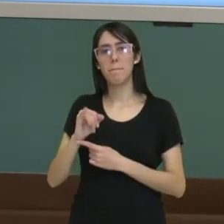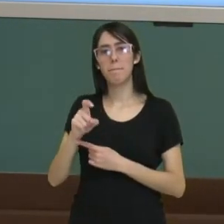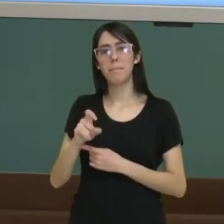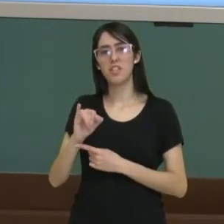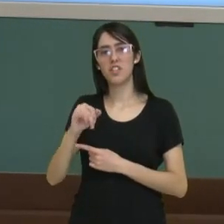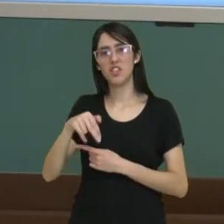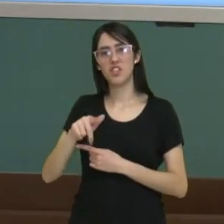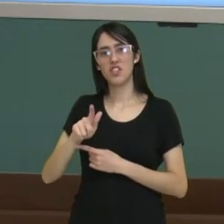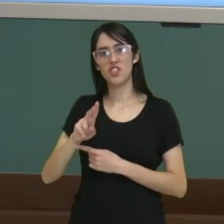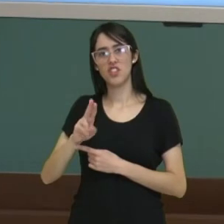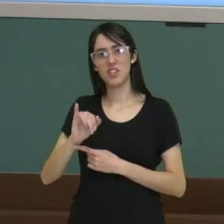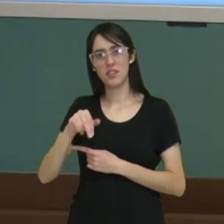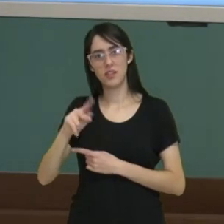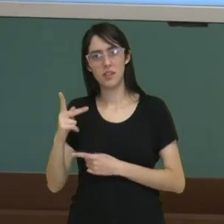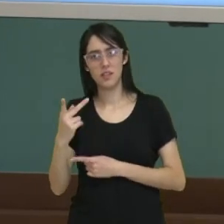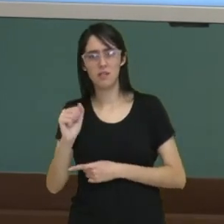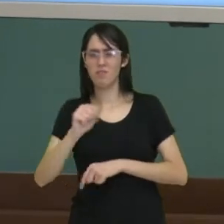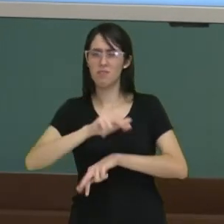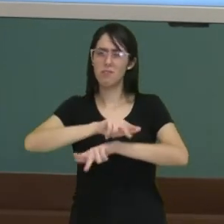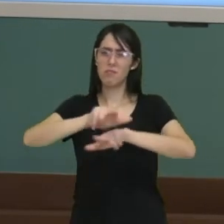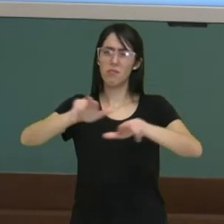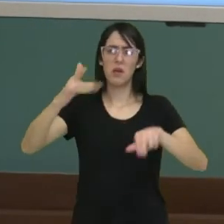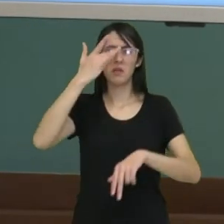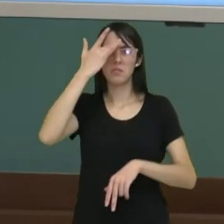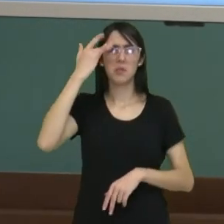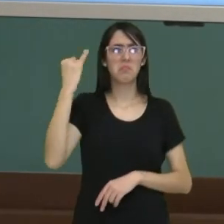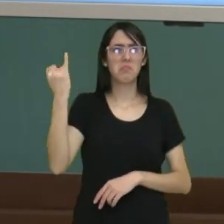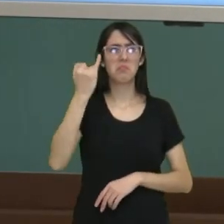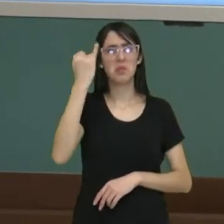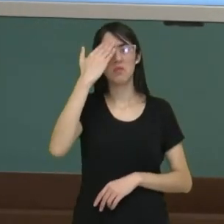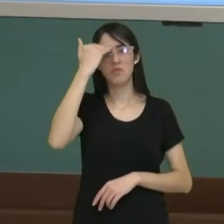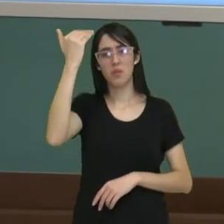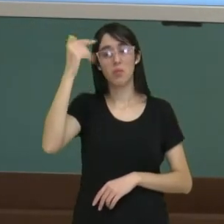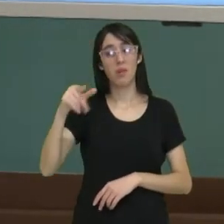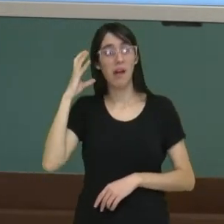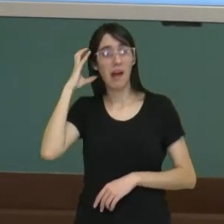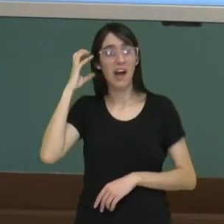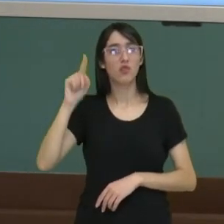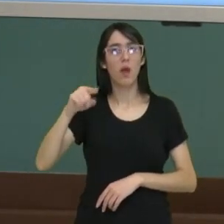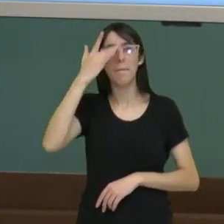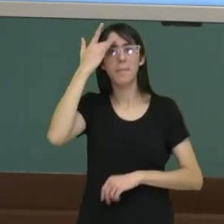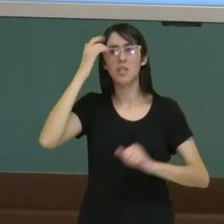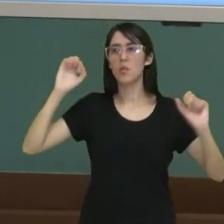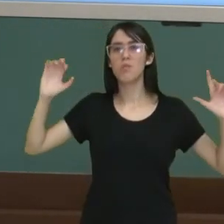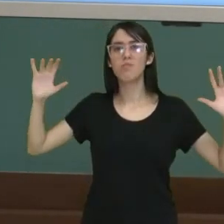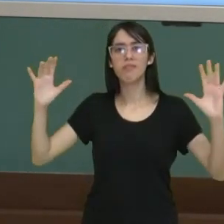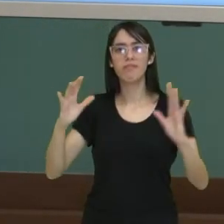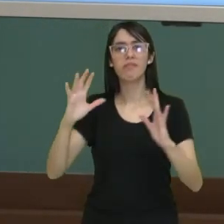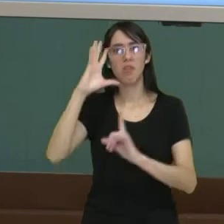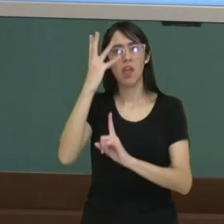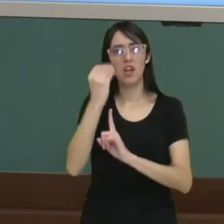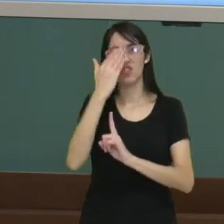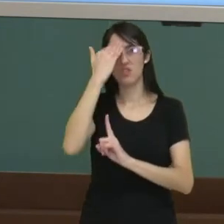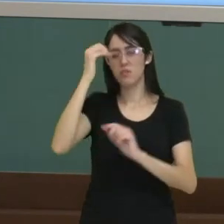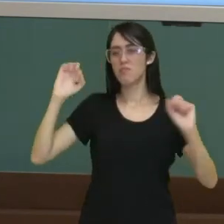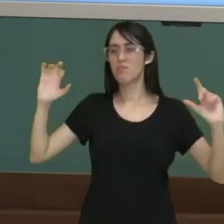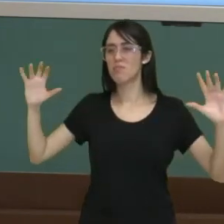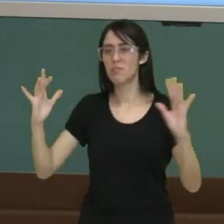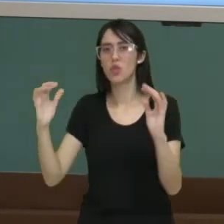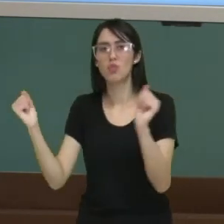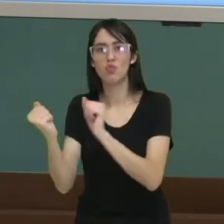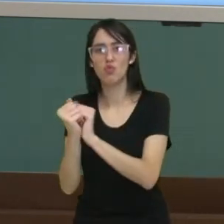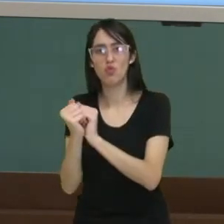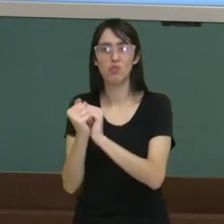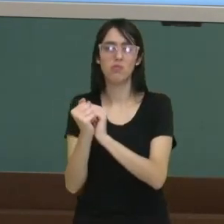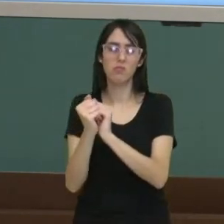sentado. Temos várias pessoas importantes. O rádio era o encontro dos artistas. Se hoje é a televisão e agora até a internet,